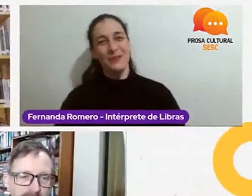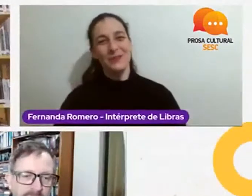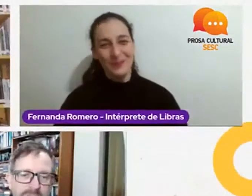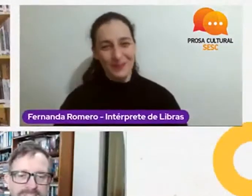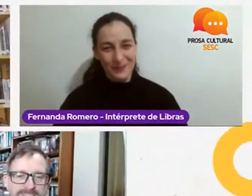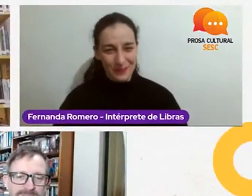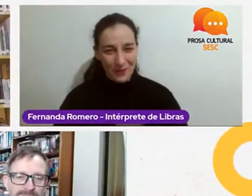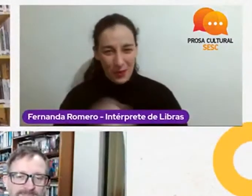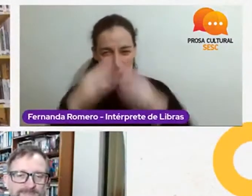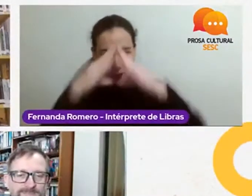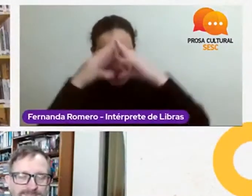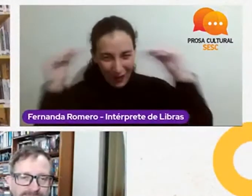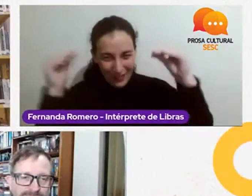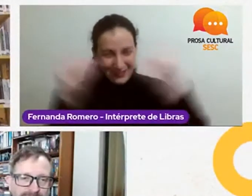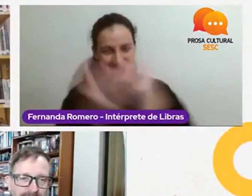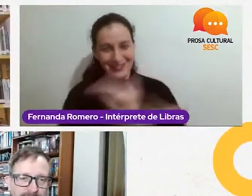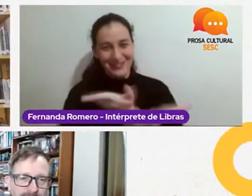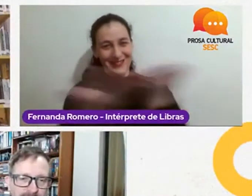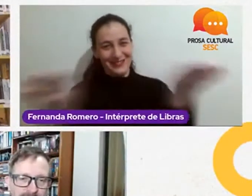Boa noite, Roberta.